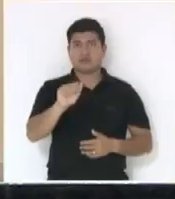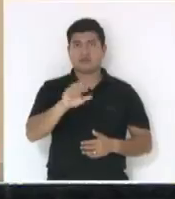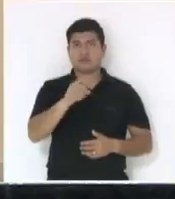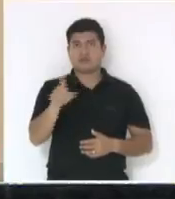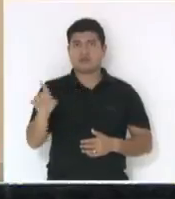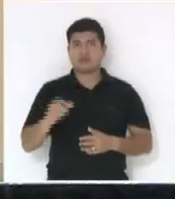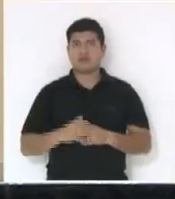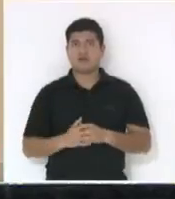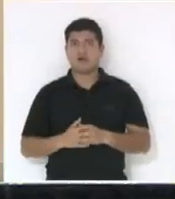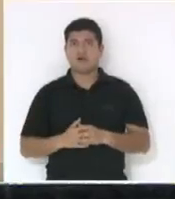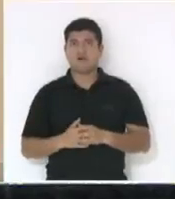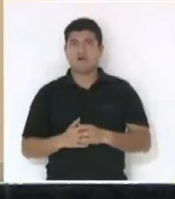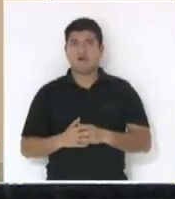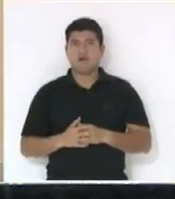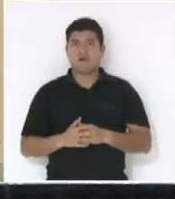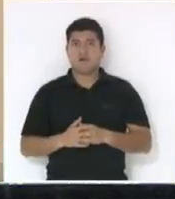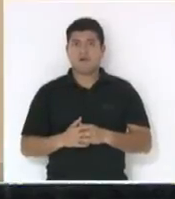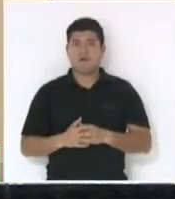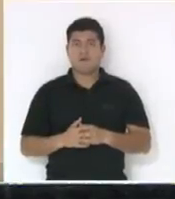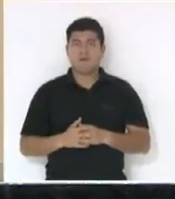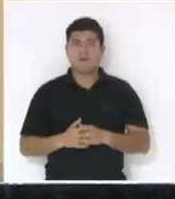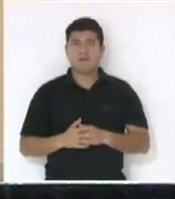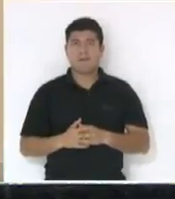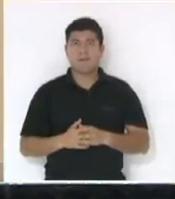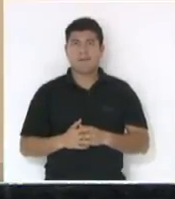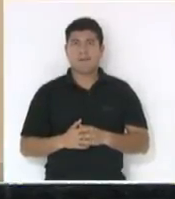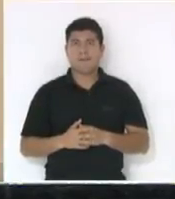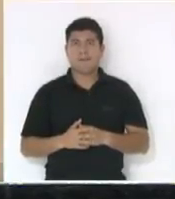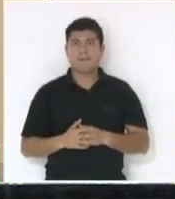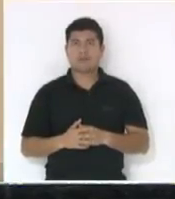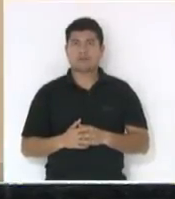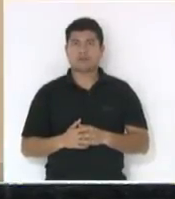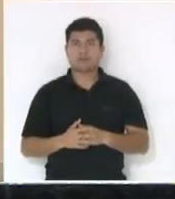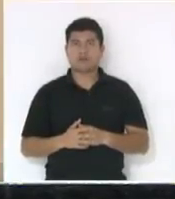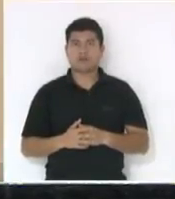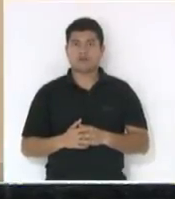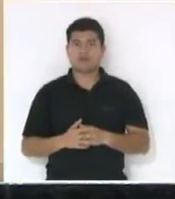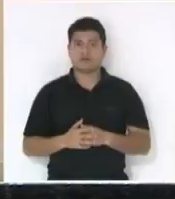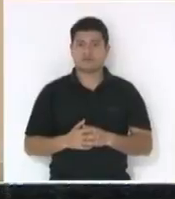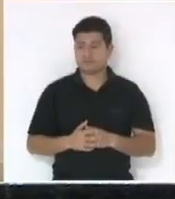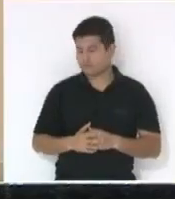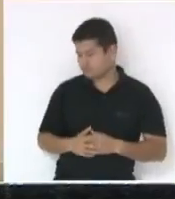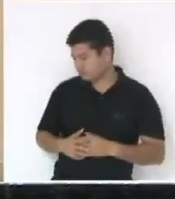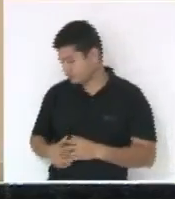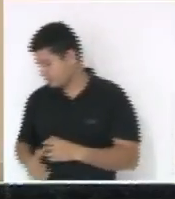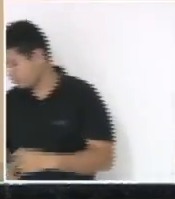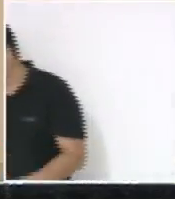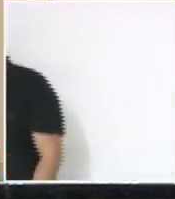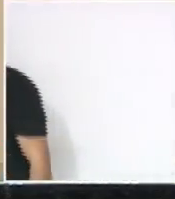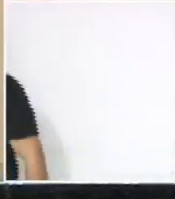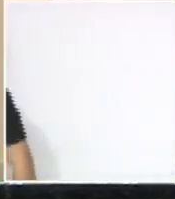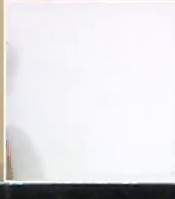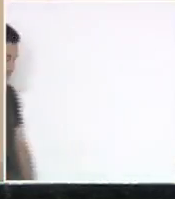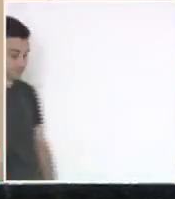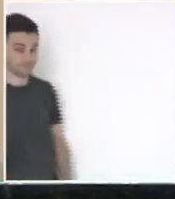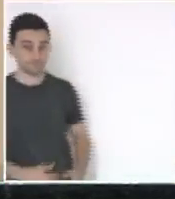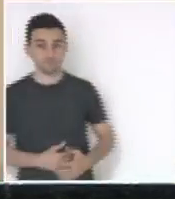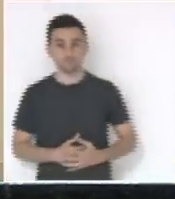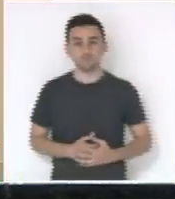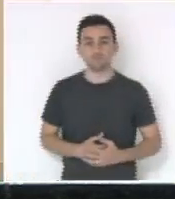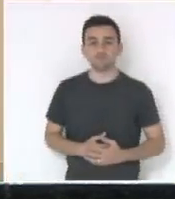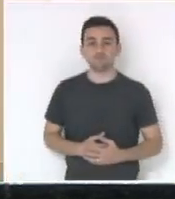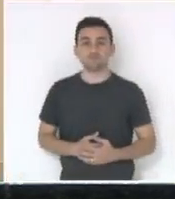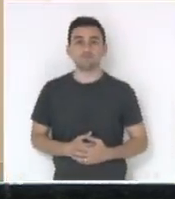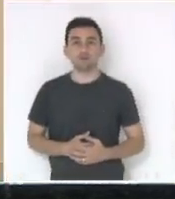primeiro é do PSDB. Se Vossa Excelência deseja eu continuar, continuo. Tem mais 7 minutos. Eu continuo. Então vamos entrar no horário dos partidos políticos. Certo. O primeiro pertence